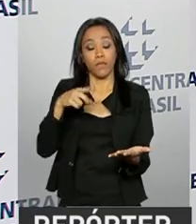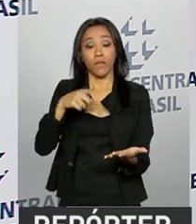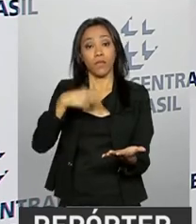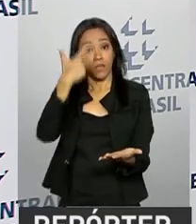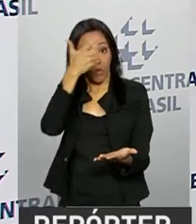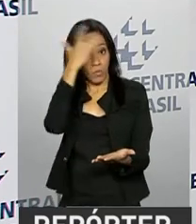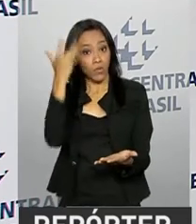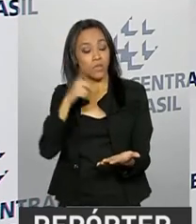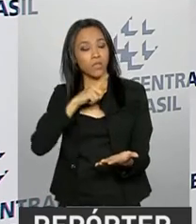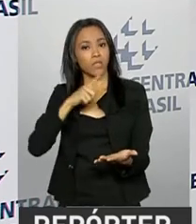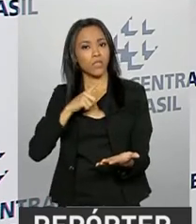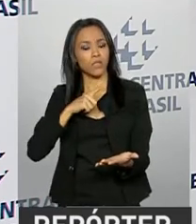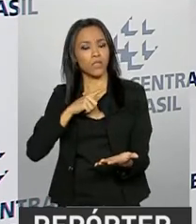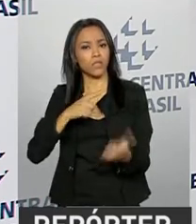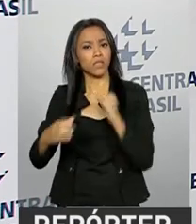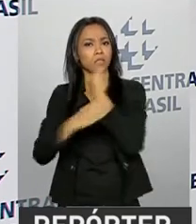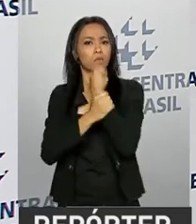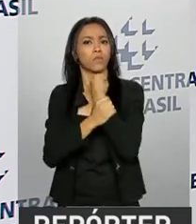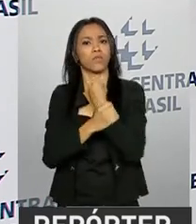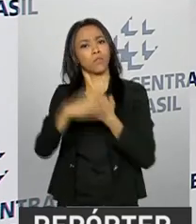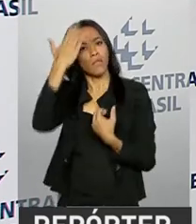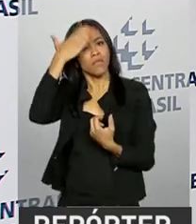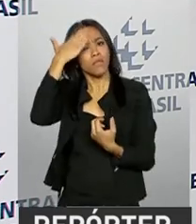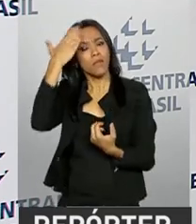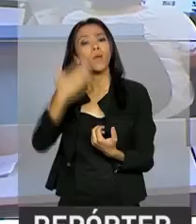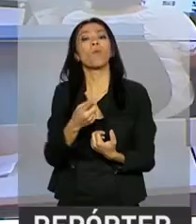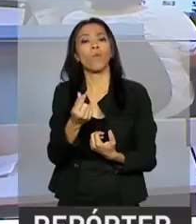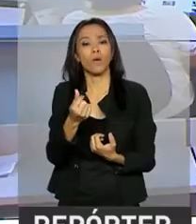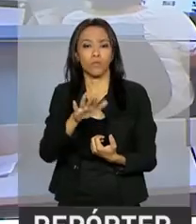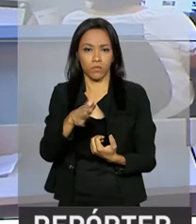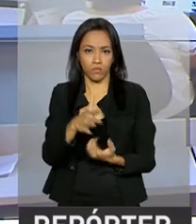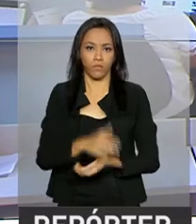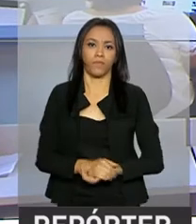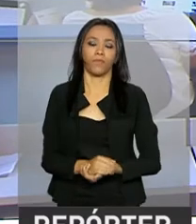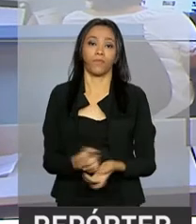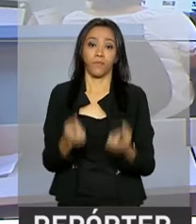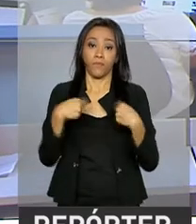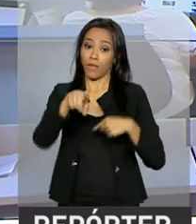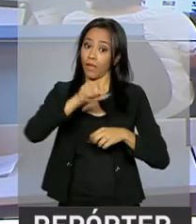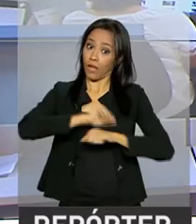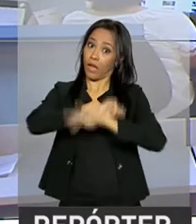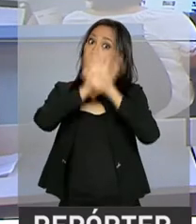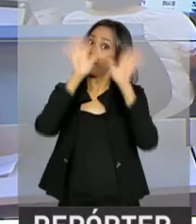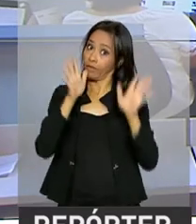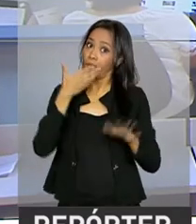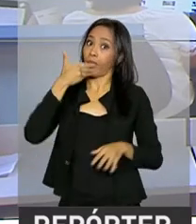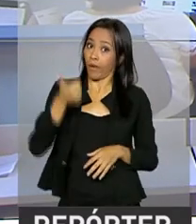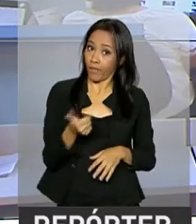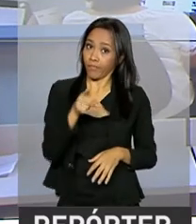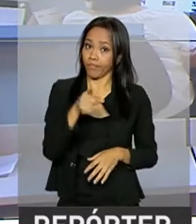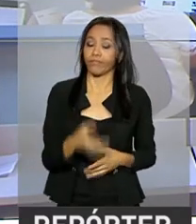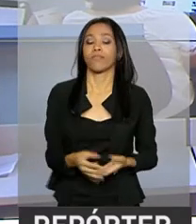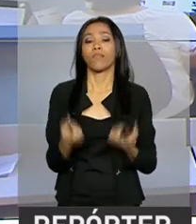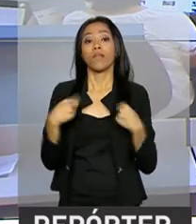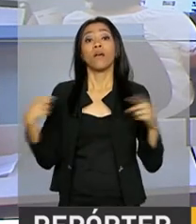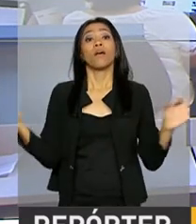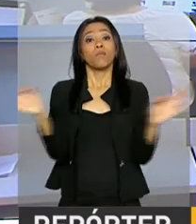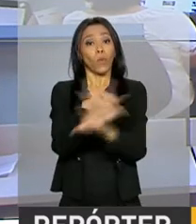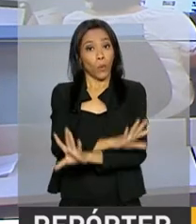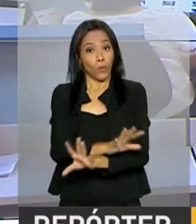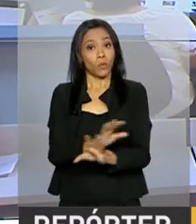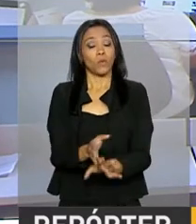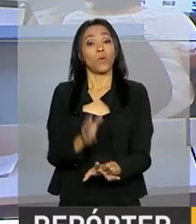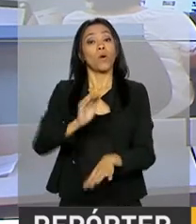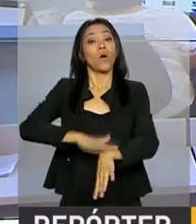segurança em termos de previsibilidade do fluxo de caixa quanto mais transparência melhor né mostramos por aqui voltamos